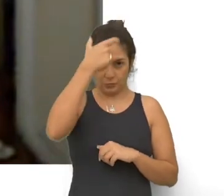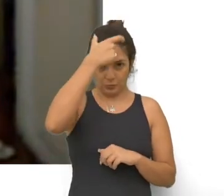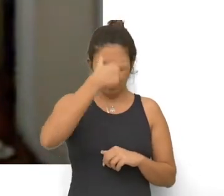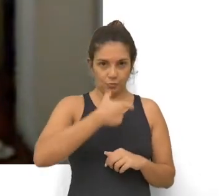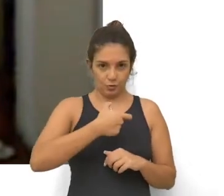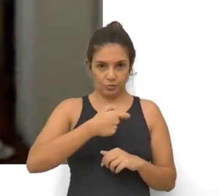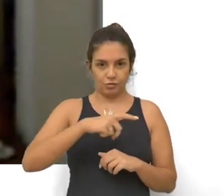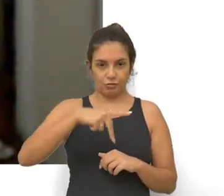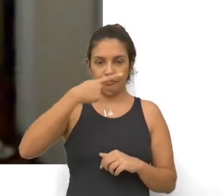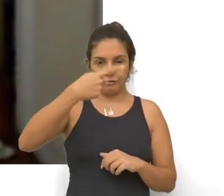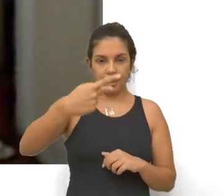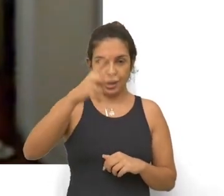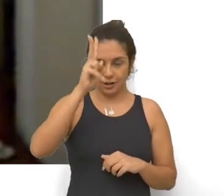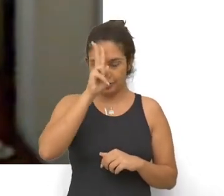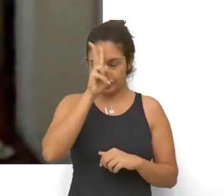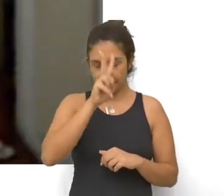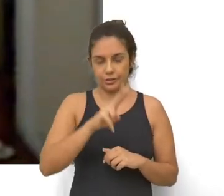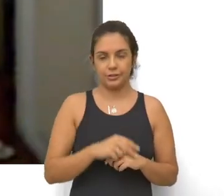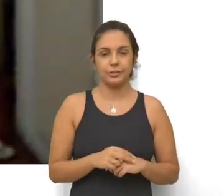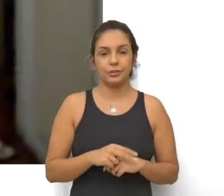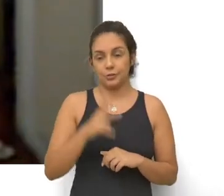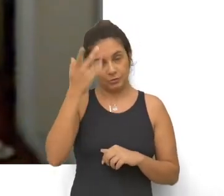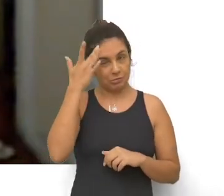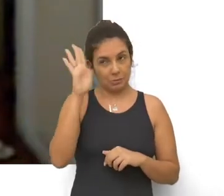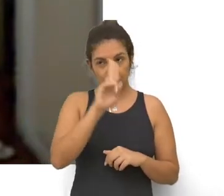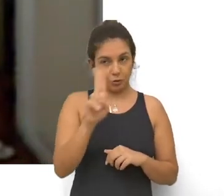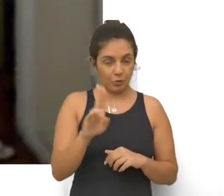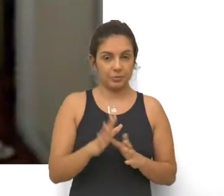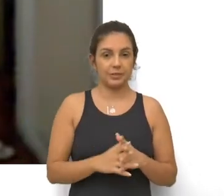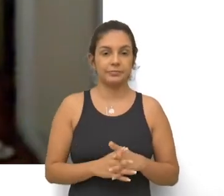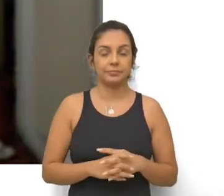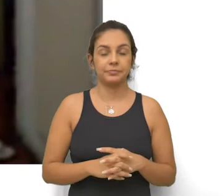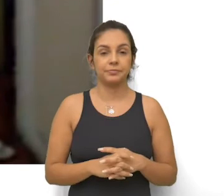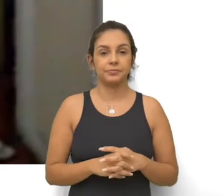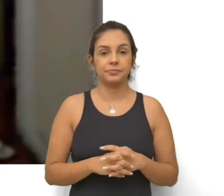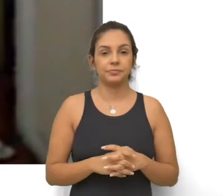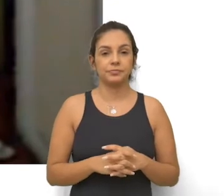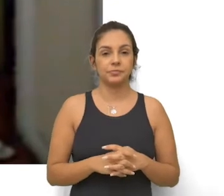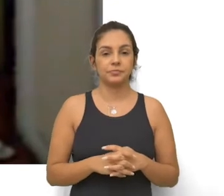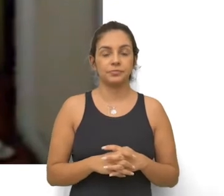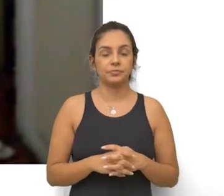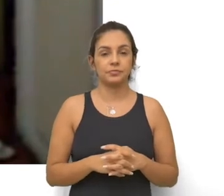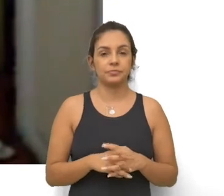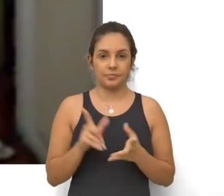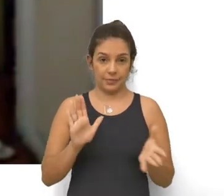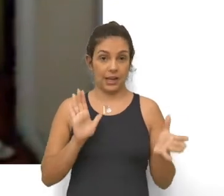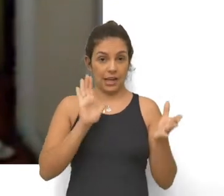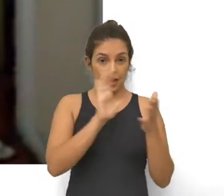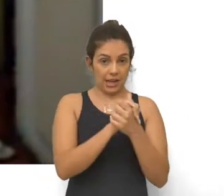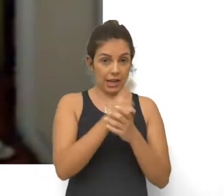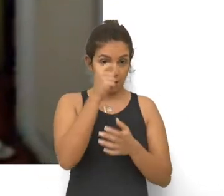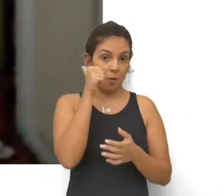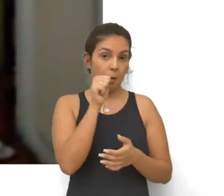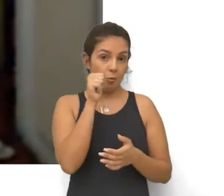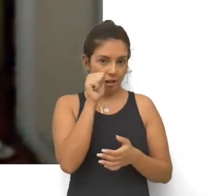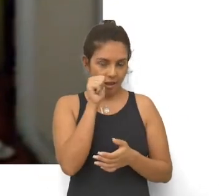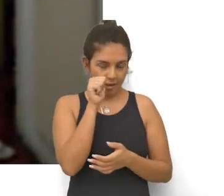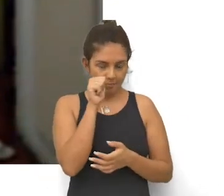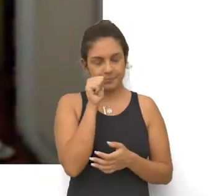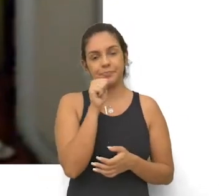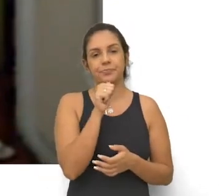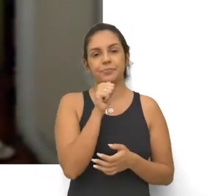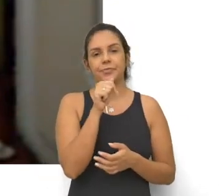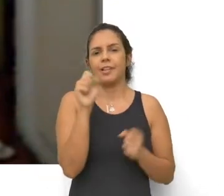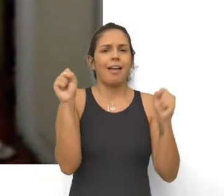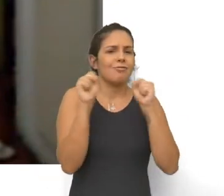personagem narrador, não é, que daqui a pouco eu vou lembrar o nome dele, faz muito tempo que eu não leio, ele se casa com uma mulher